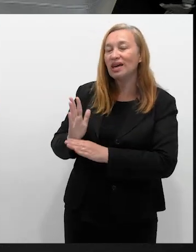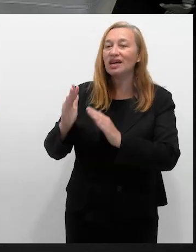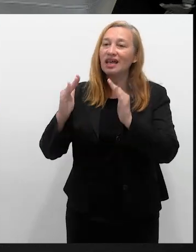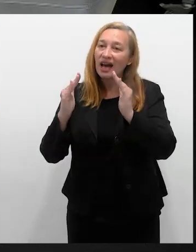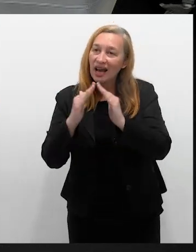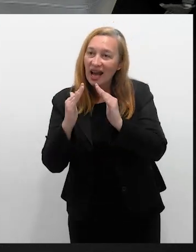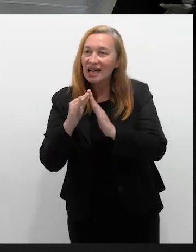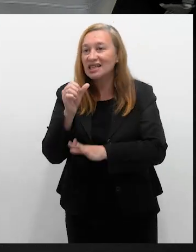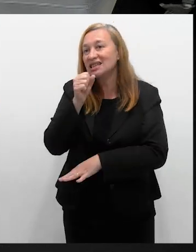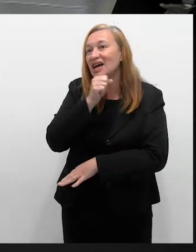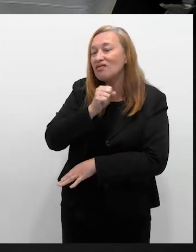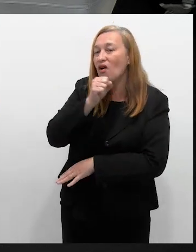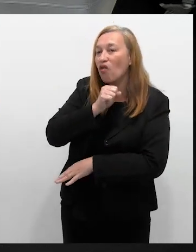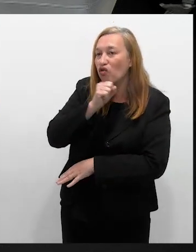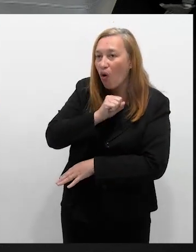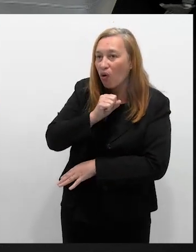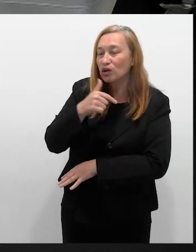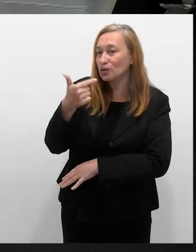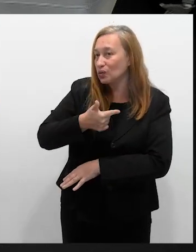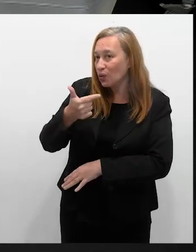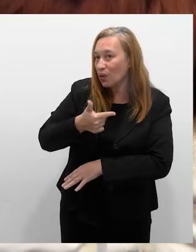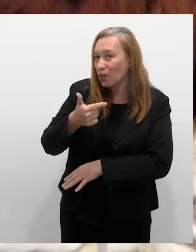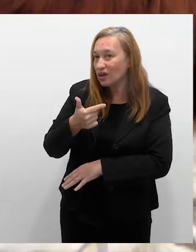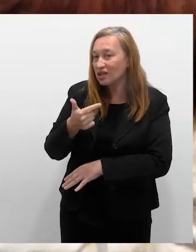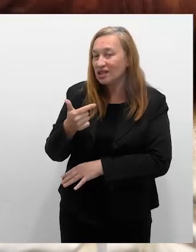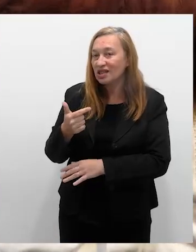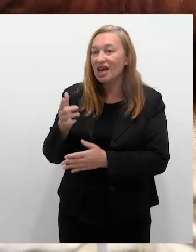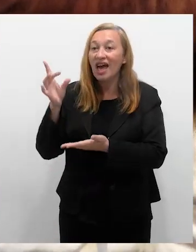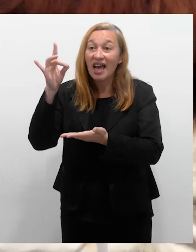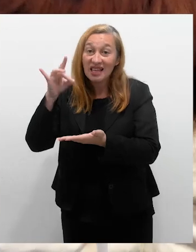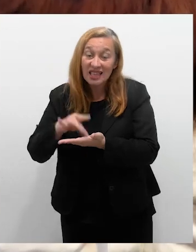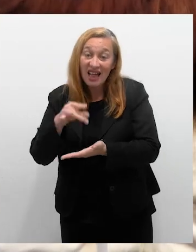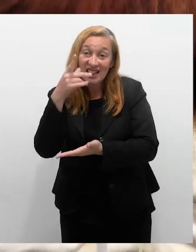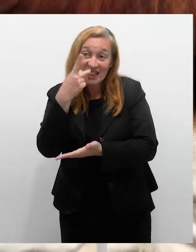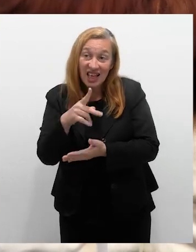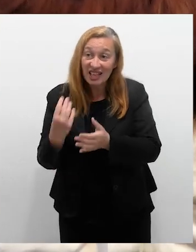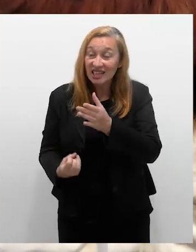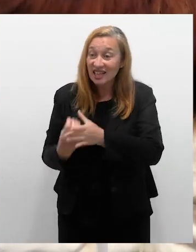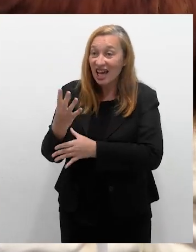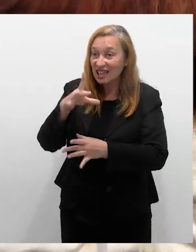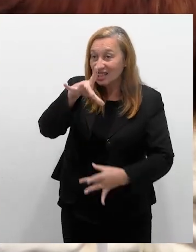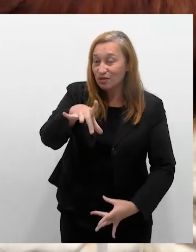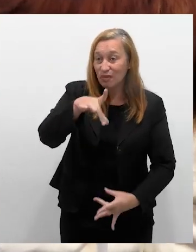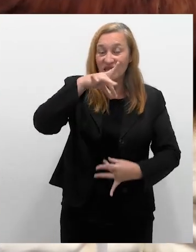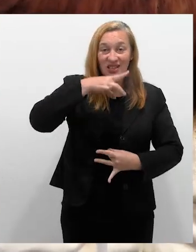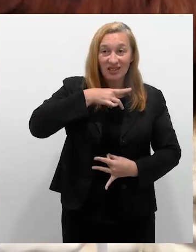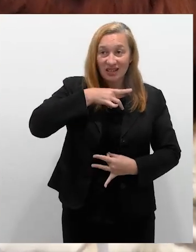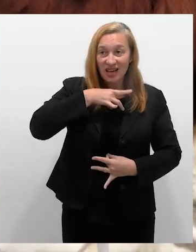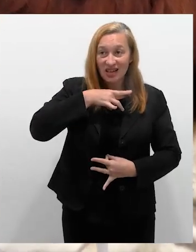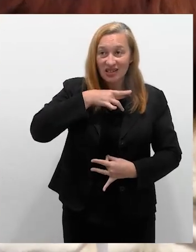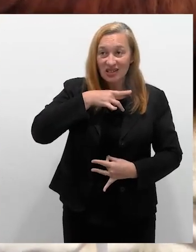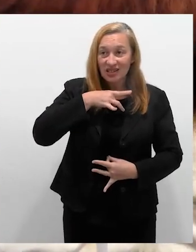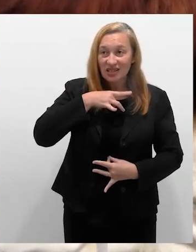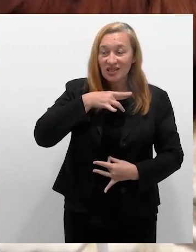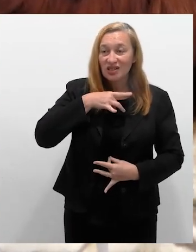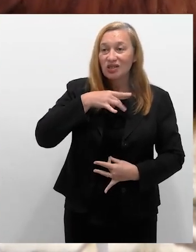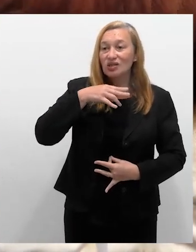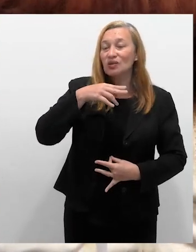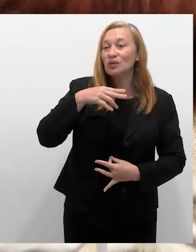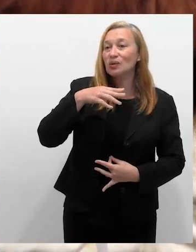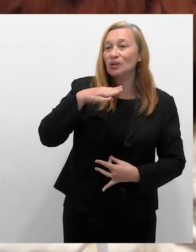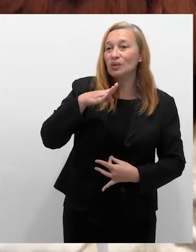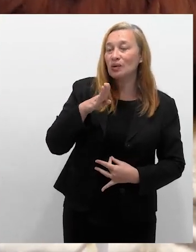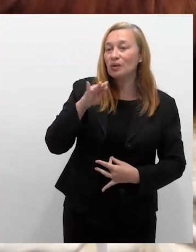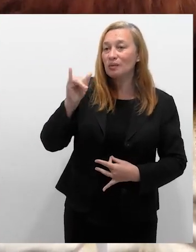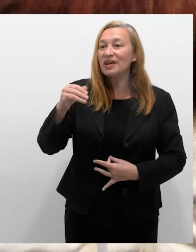Bisa. Eles criaram uma ficção totalmente relacionada com aquela realidade daquela senhora. Criaram personagens para